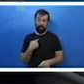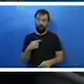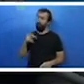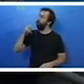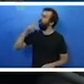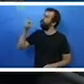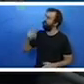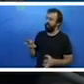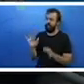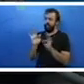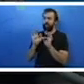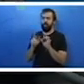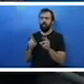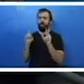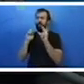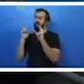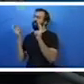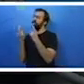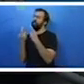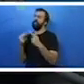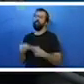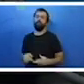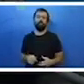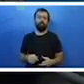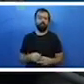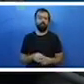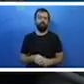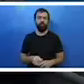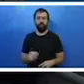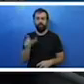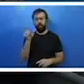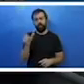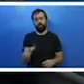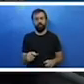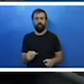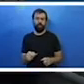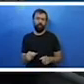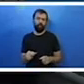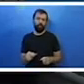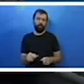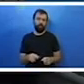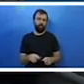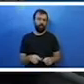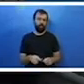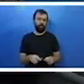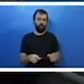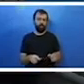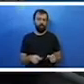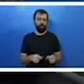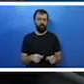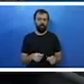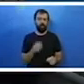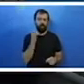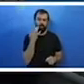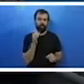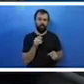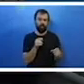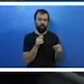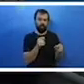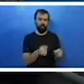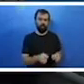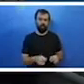sobre a reunião. Fofoqueiro, né, pessoal? Foi o minerador? Foi o